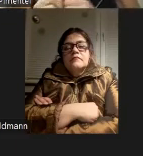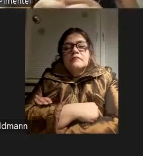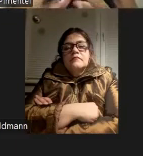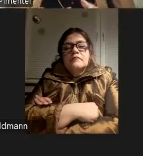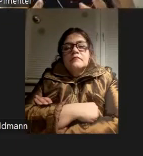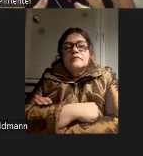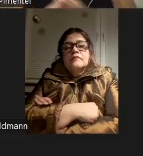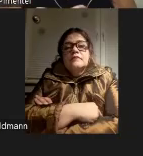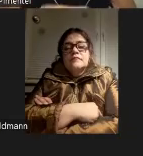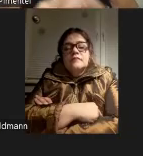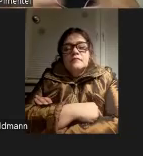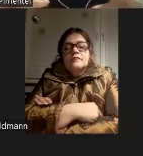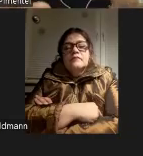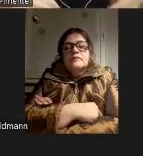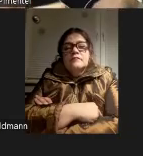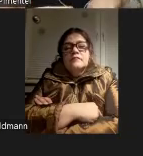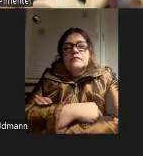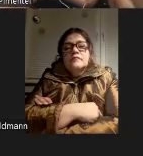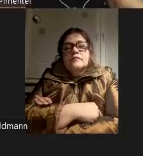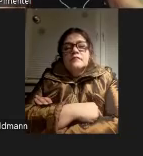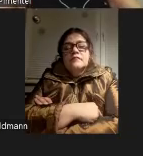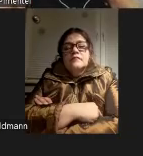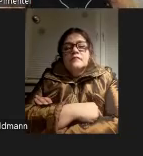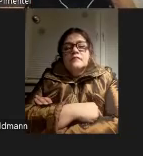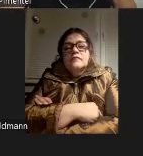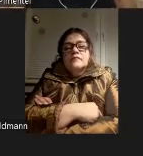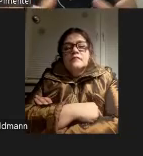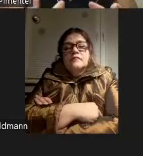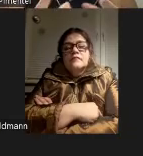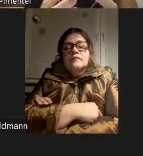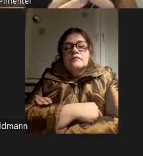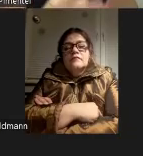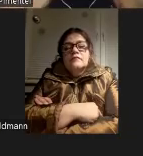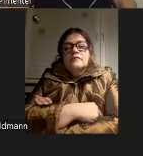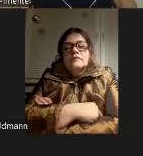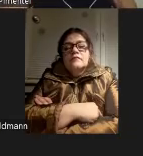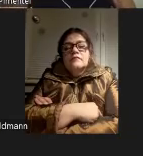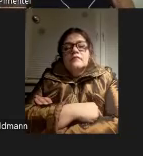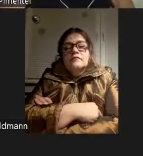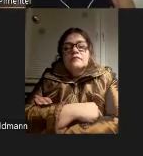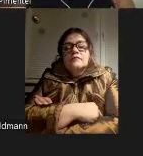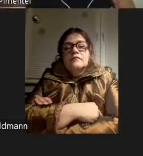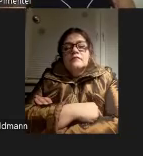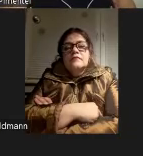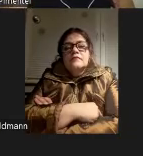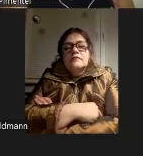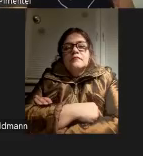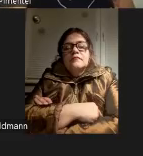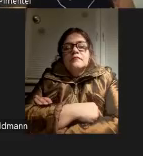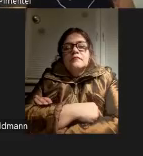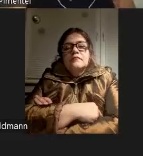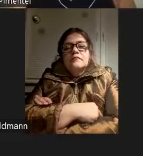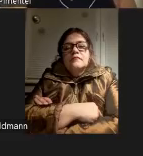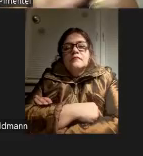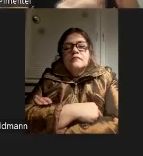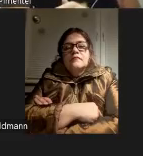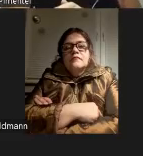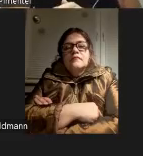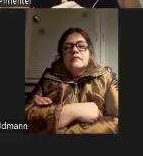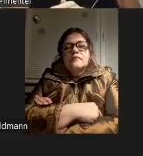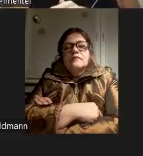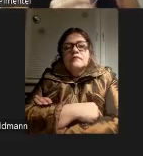né? Então, vê como a gente começa a ir para um universo de grande confusão, às vezes, diagnóstica,